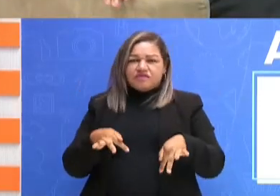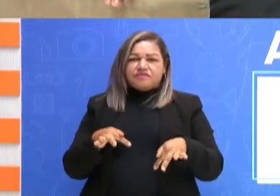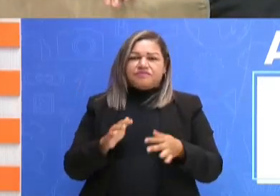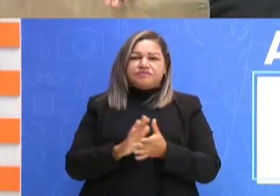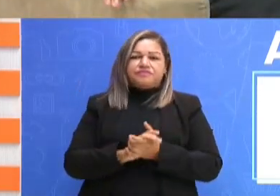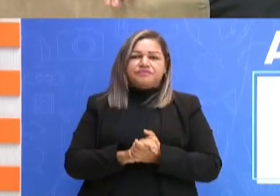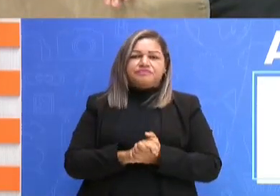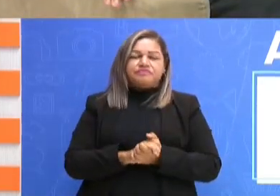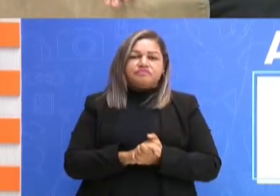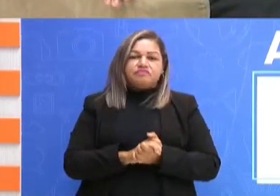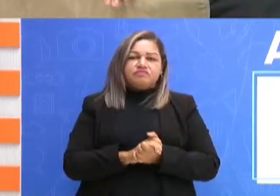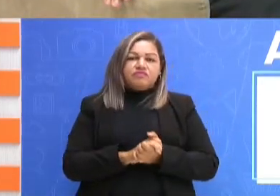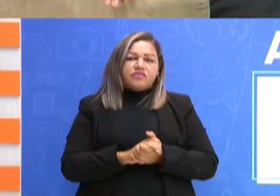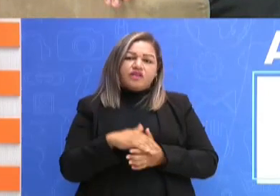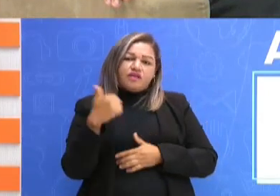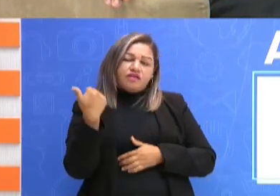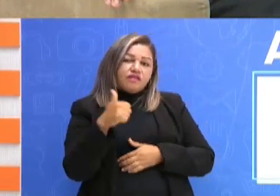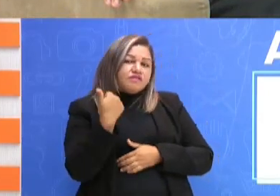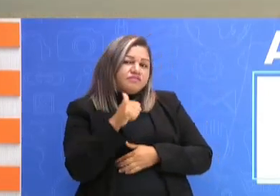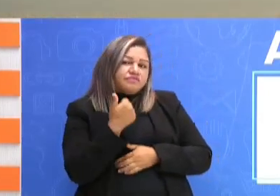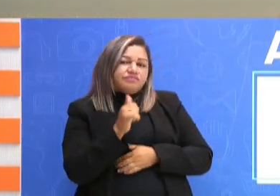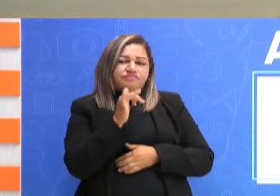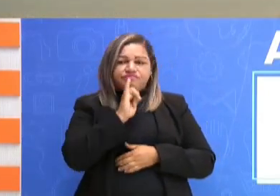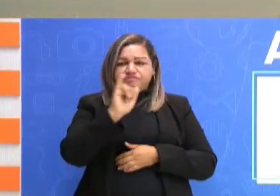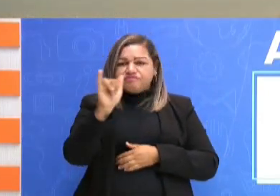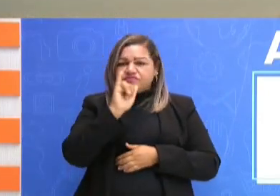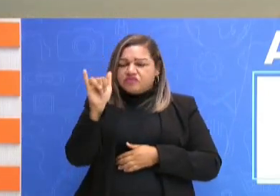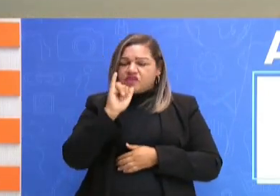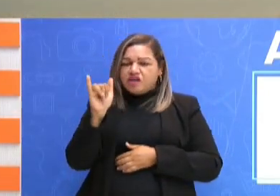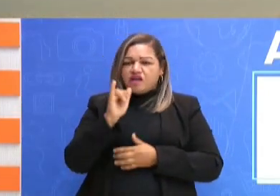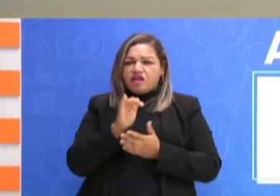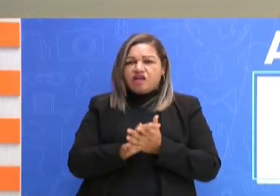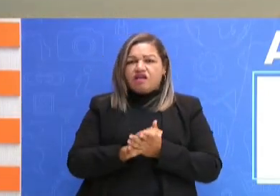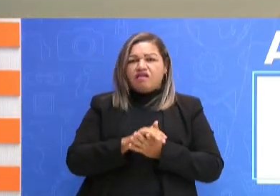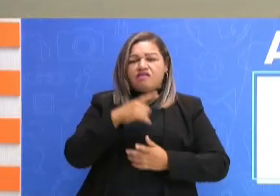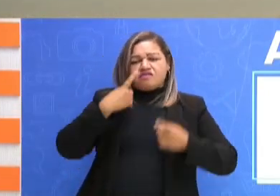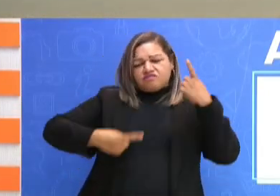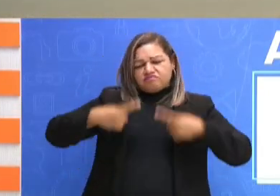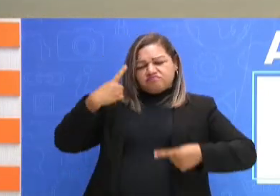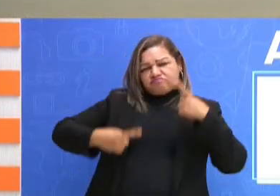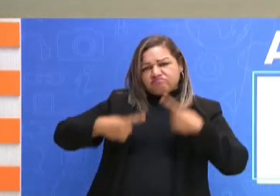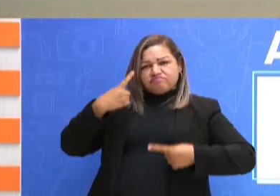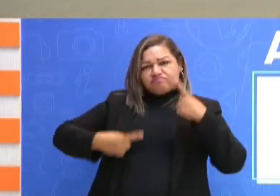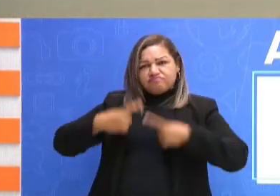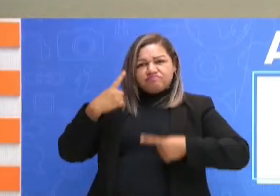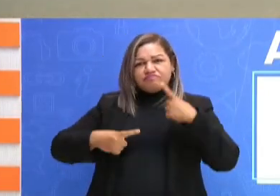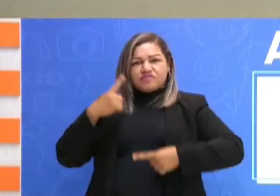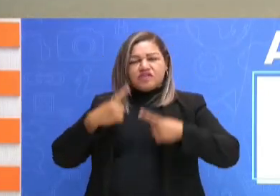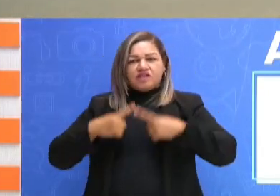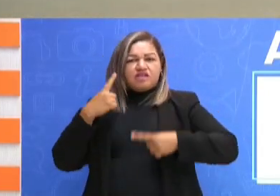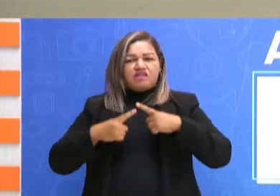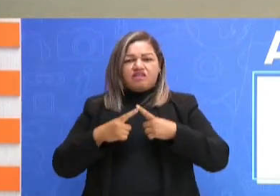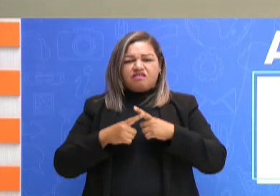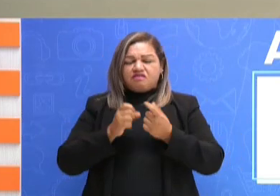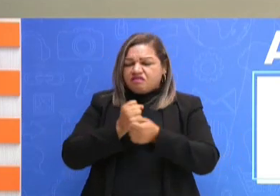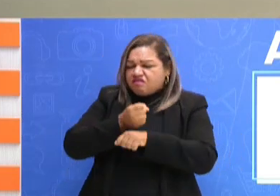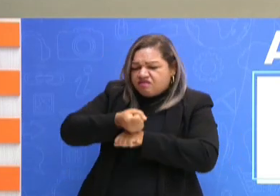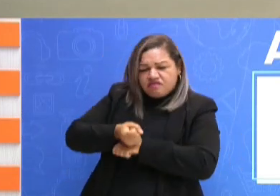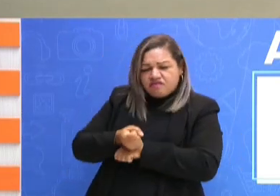Em primeiro lugar, dizer, Augusto, que o caminho político, esse viés político, ninguém é obrigado a